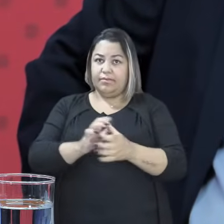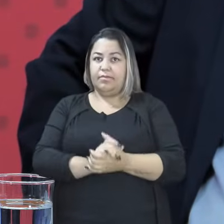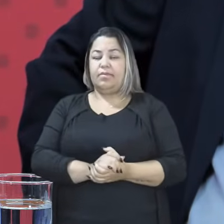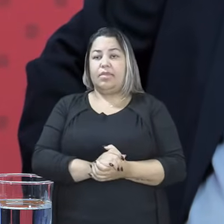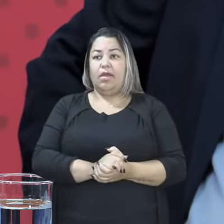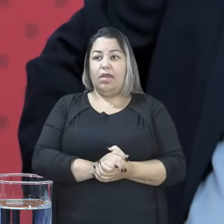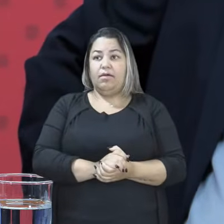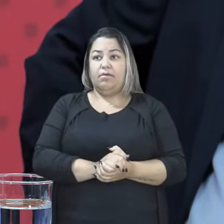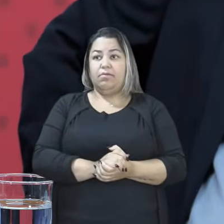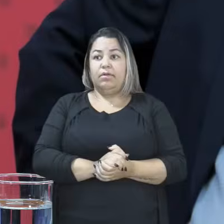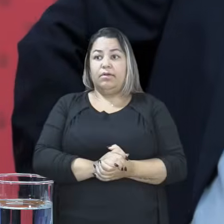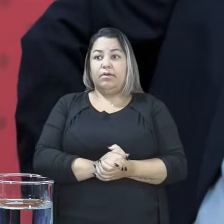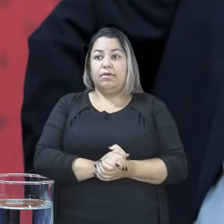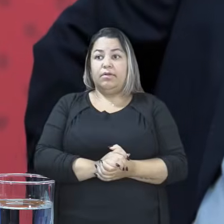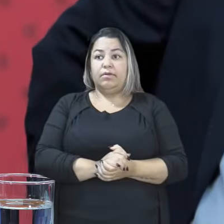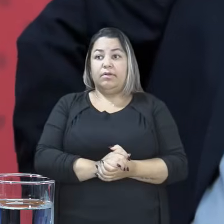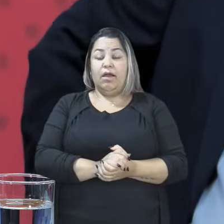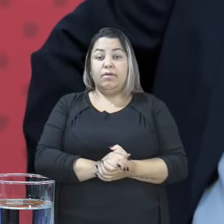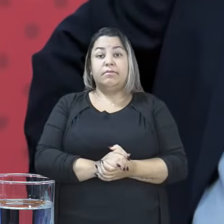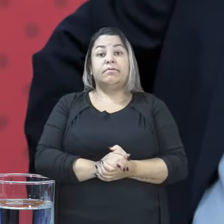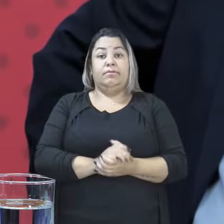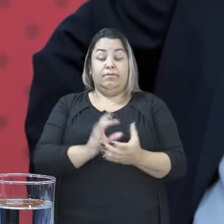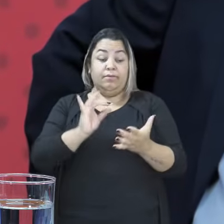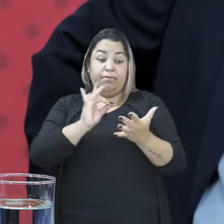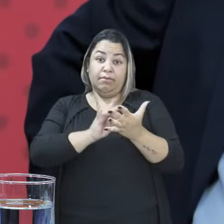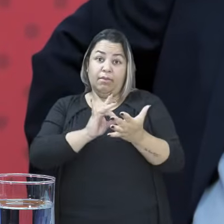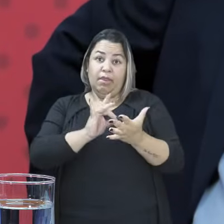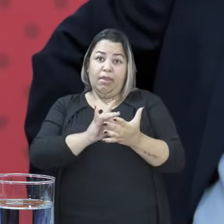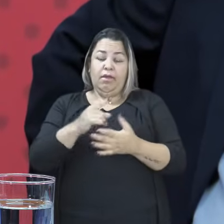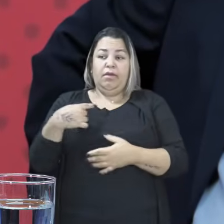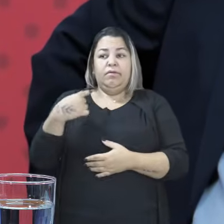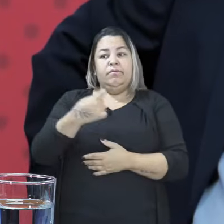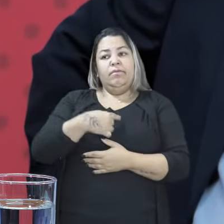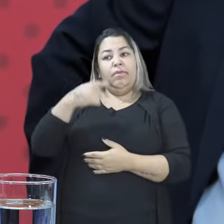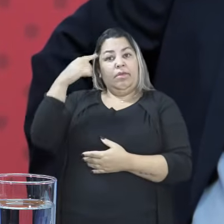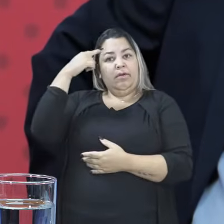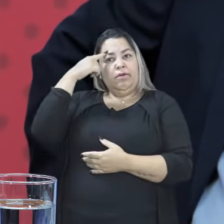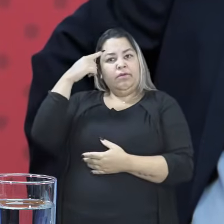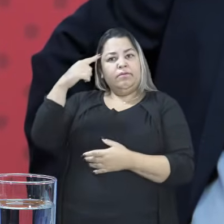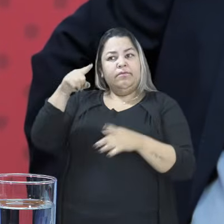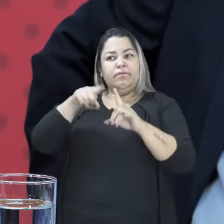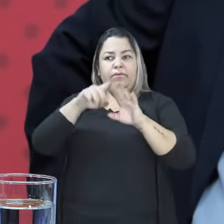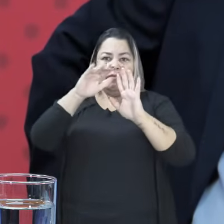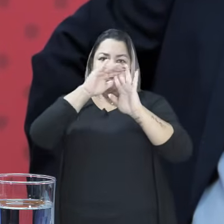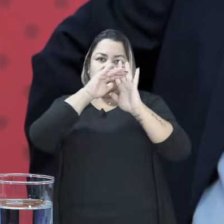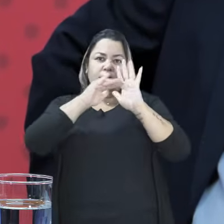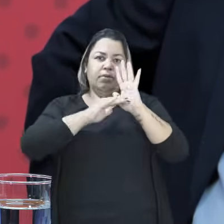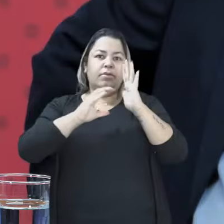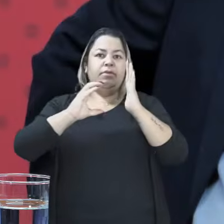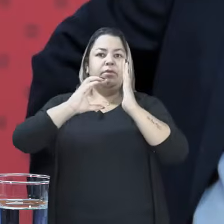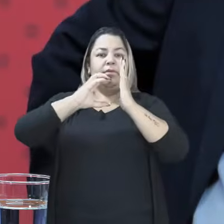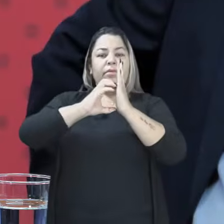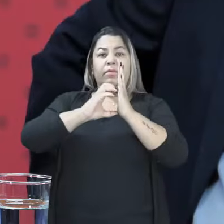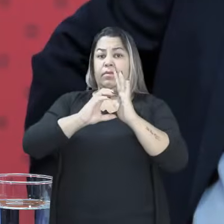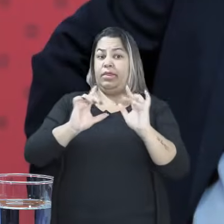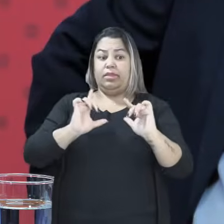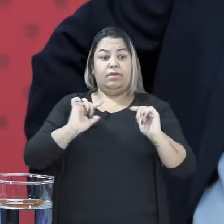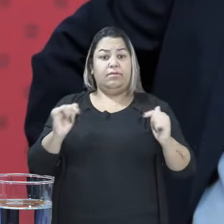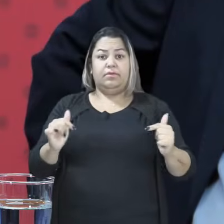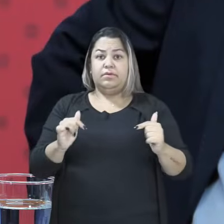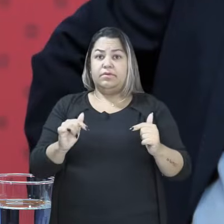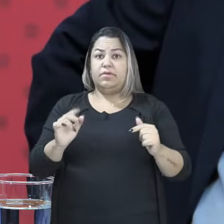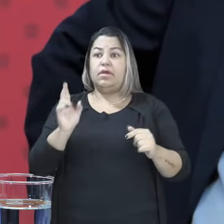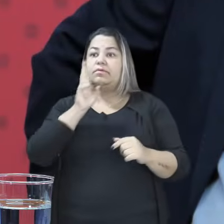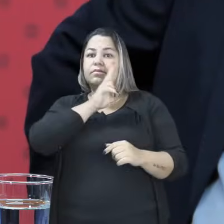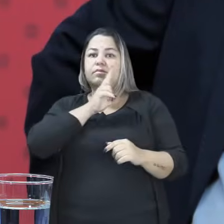Nós, claro, quando nós pensamos o nosso programa partidário, nós não tínhamos urgência